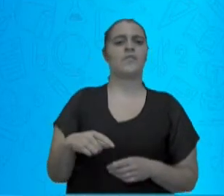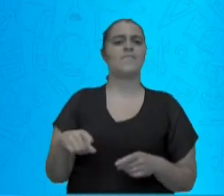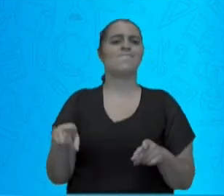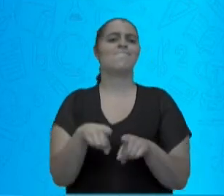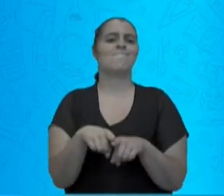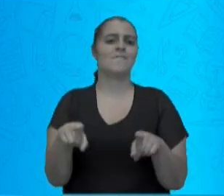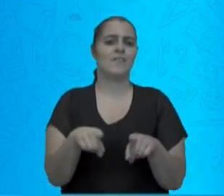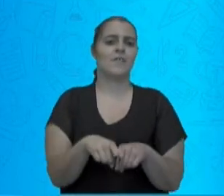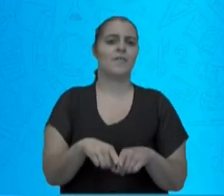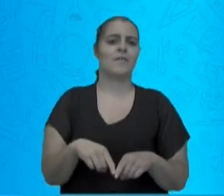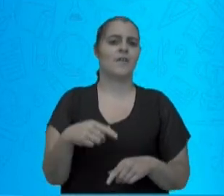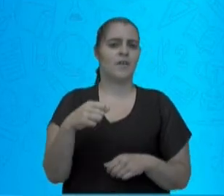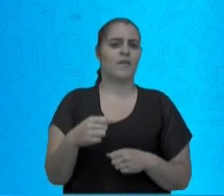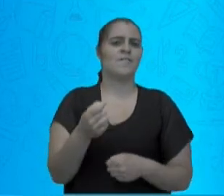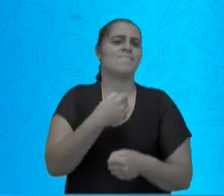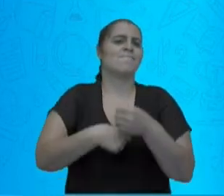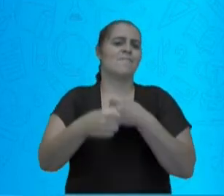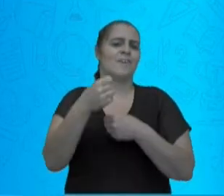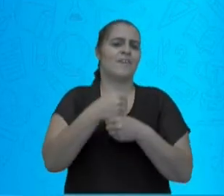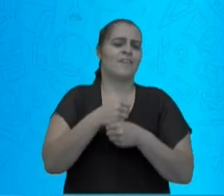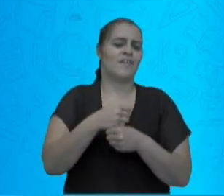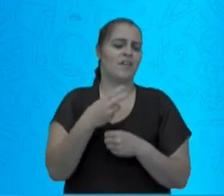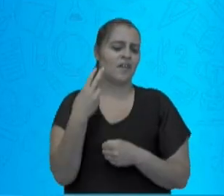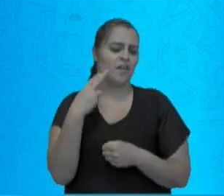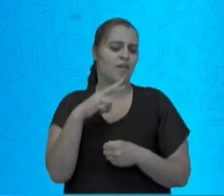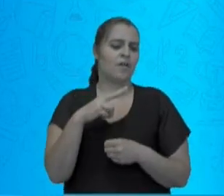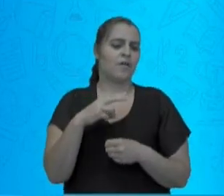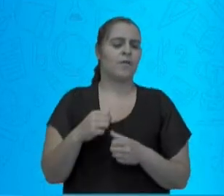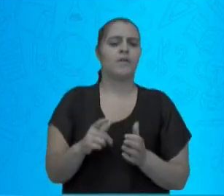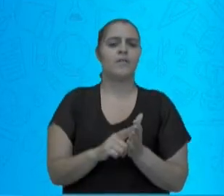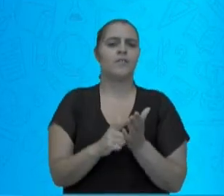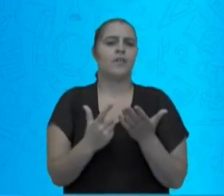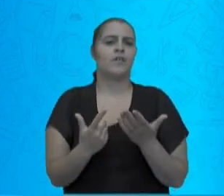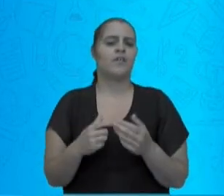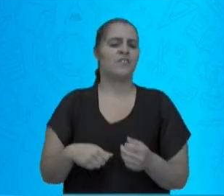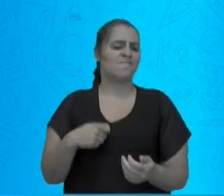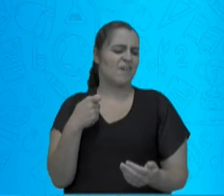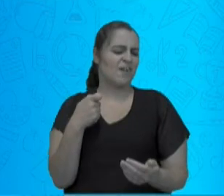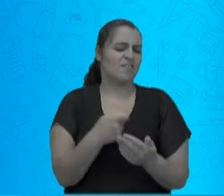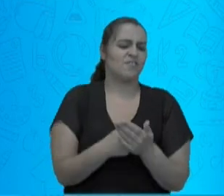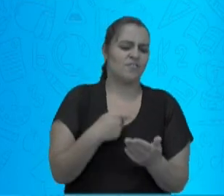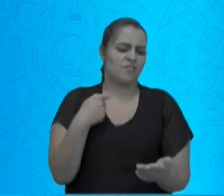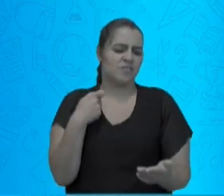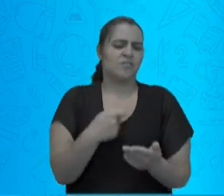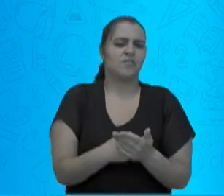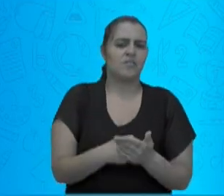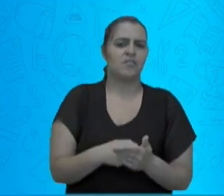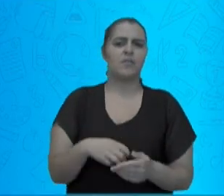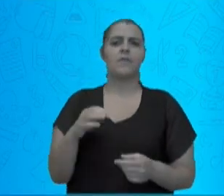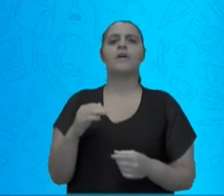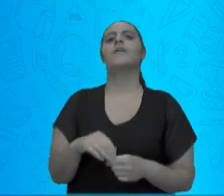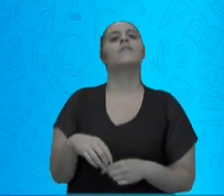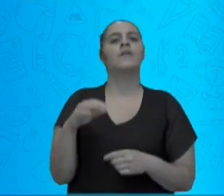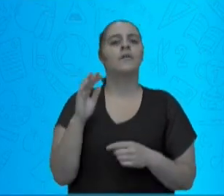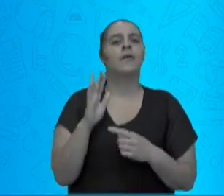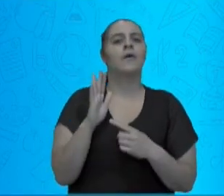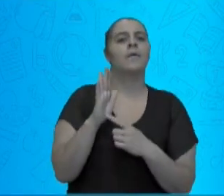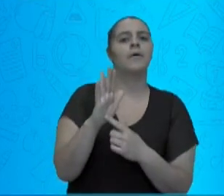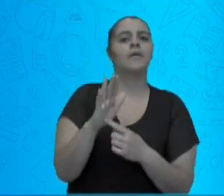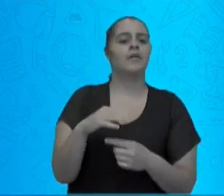teve muito na mídia essa luta aí por esse reconhecimento, inclusive por